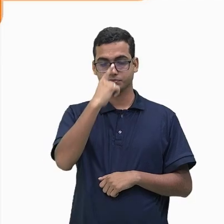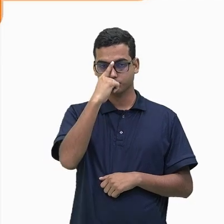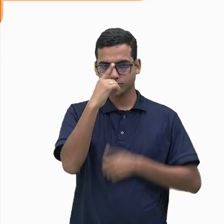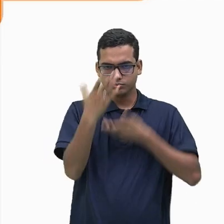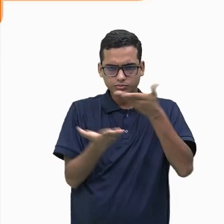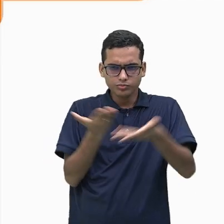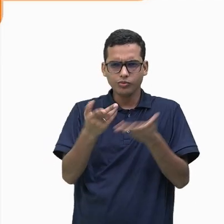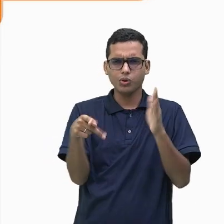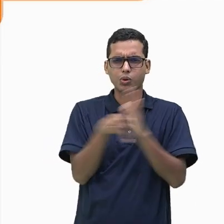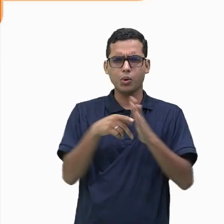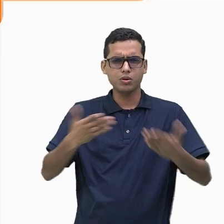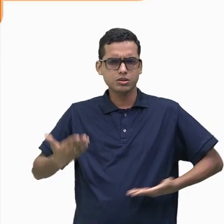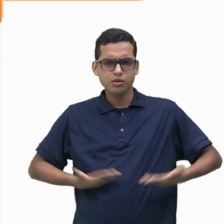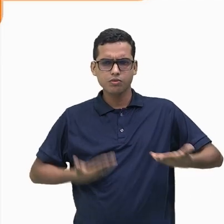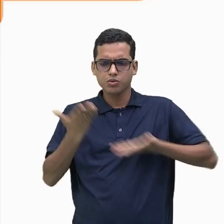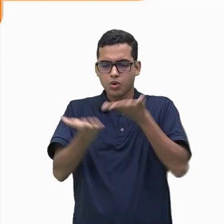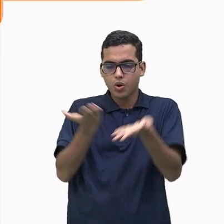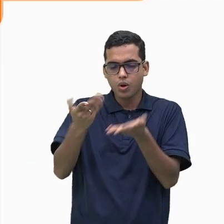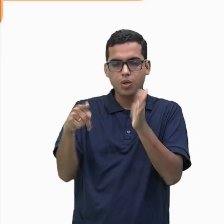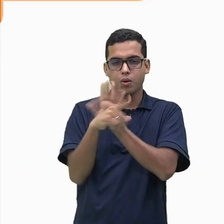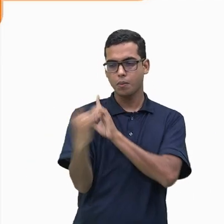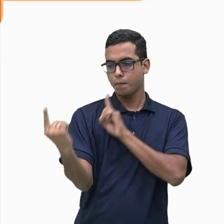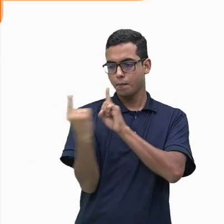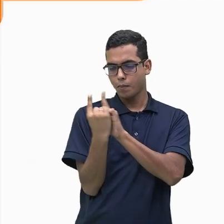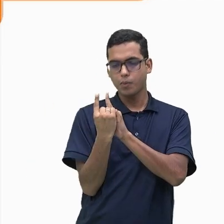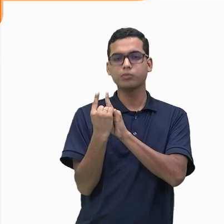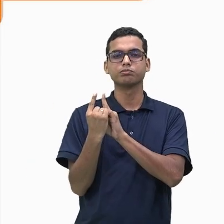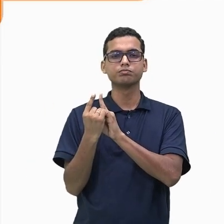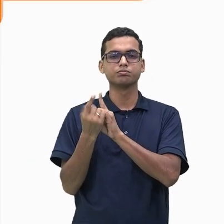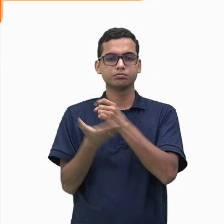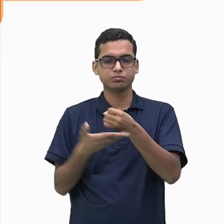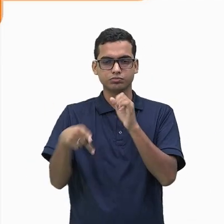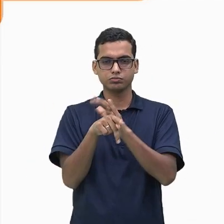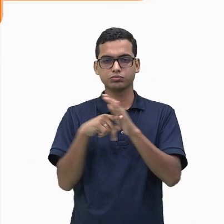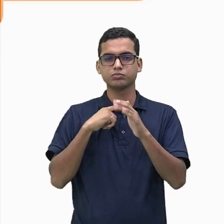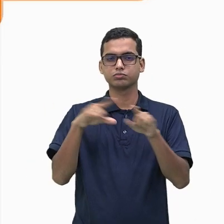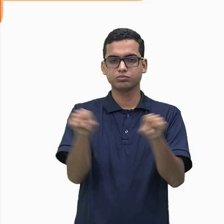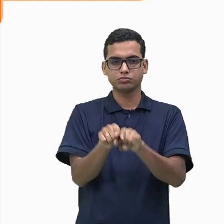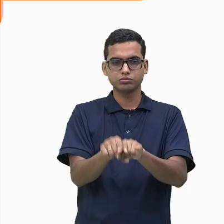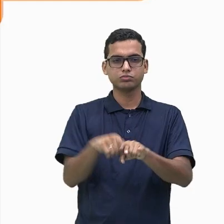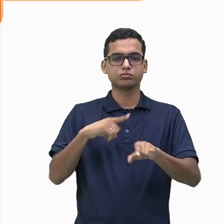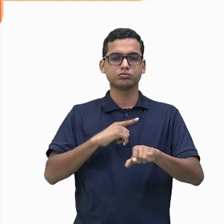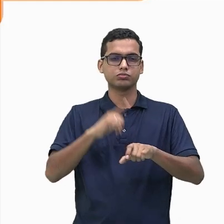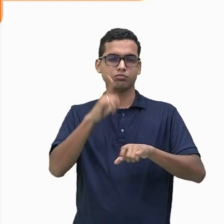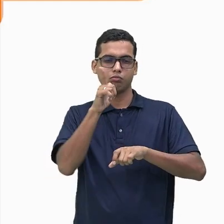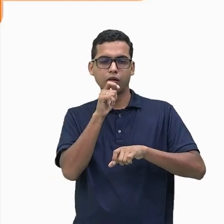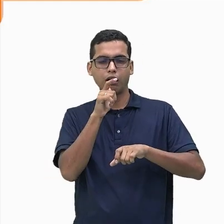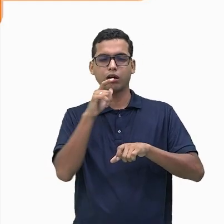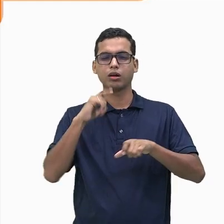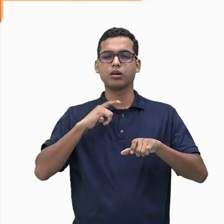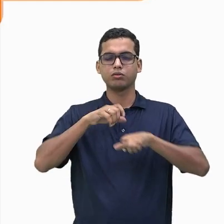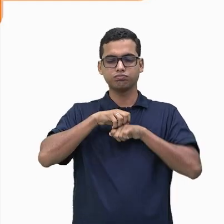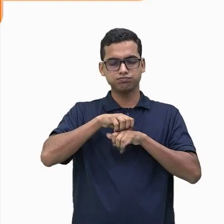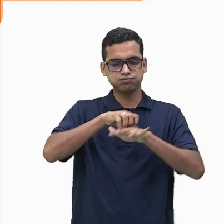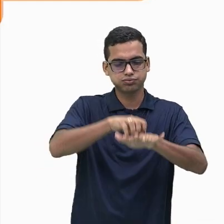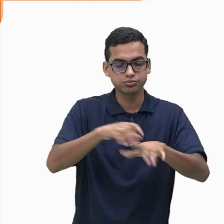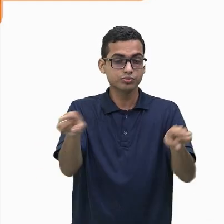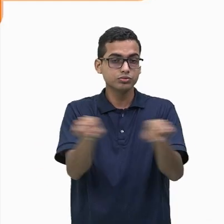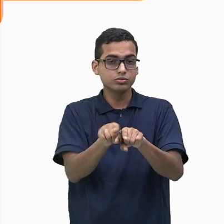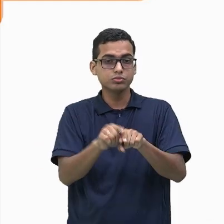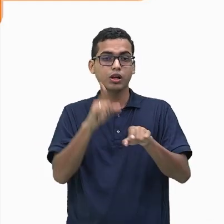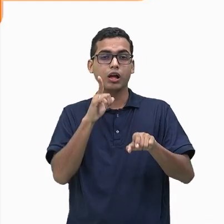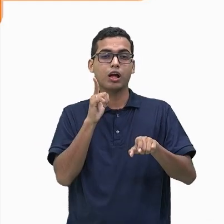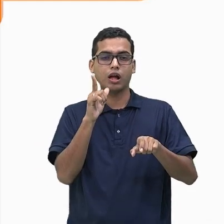às necessidades básicas da população, como saneamento e distribuição de eletricidade. Nós vamos ver um